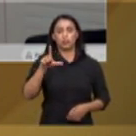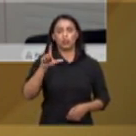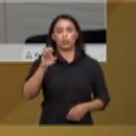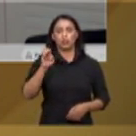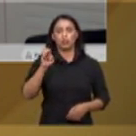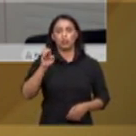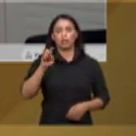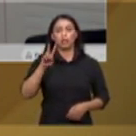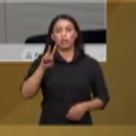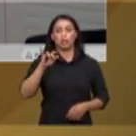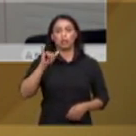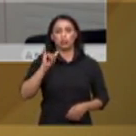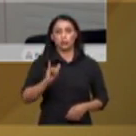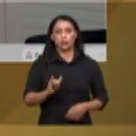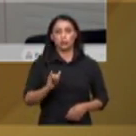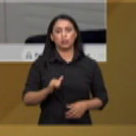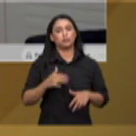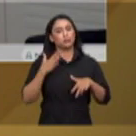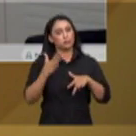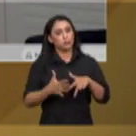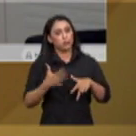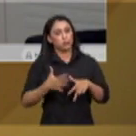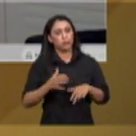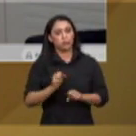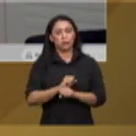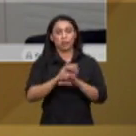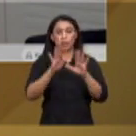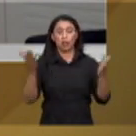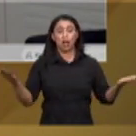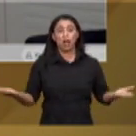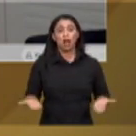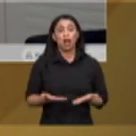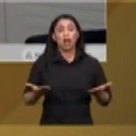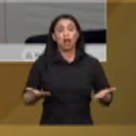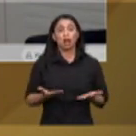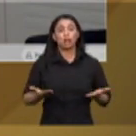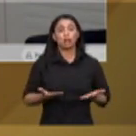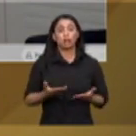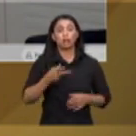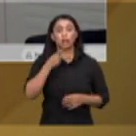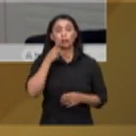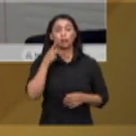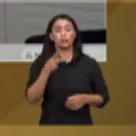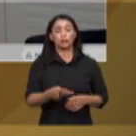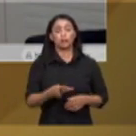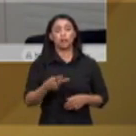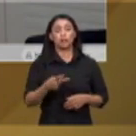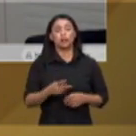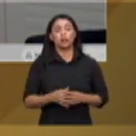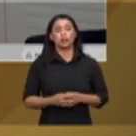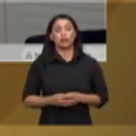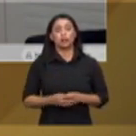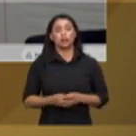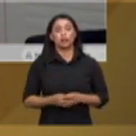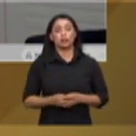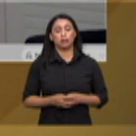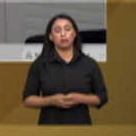sucinta e esclarecedora. E agora passo a palavra à sua excelência, o